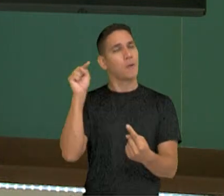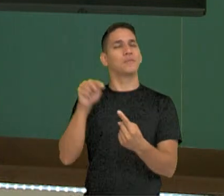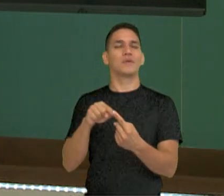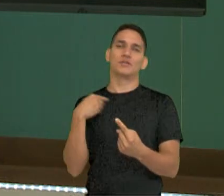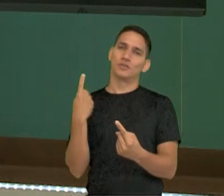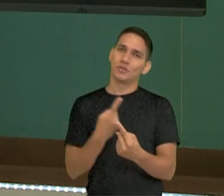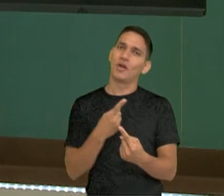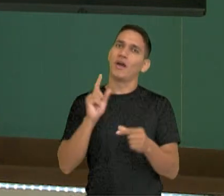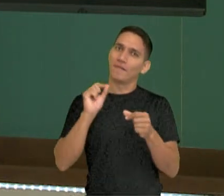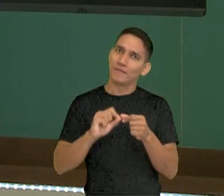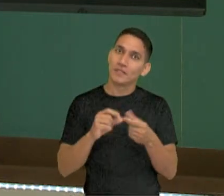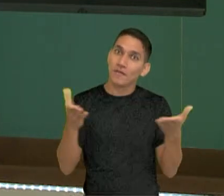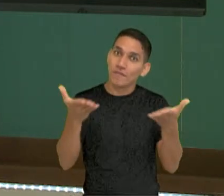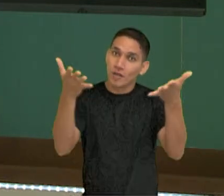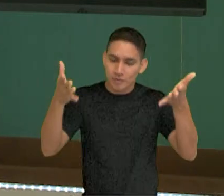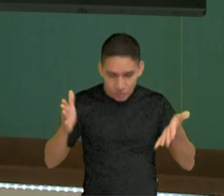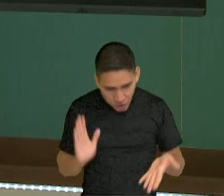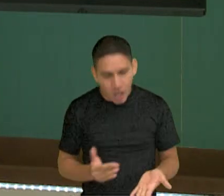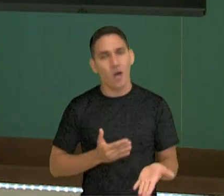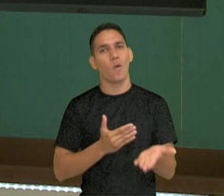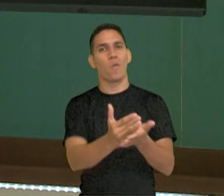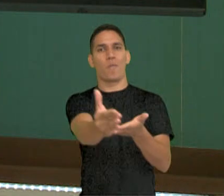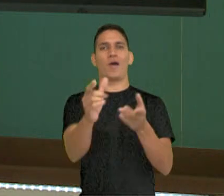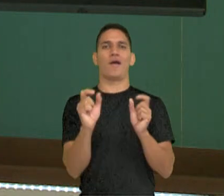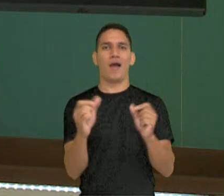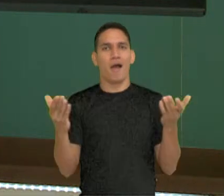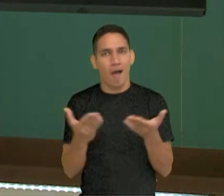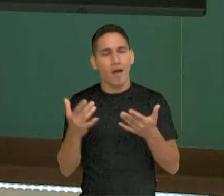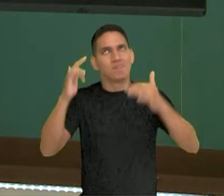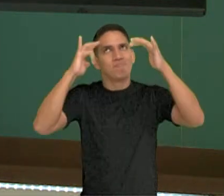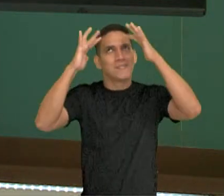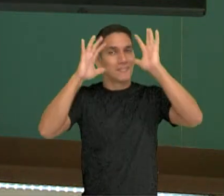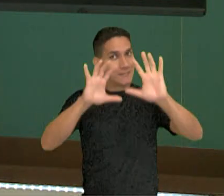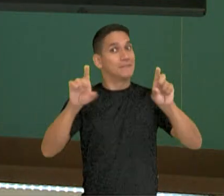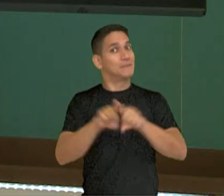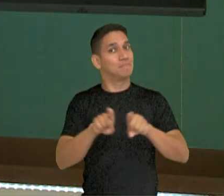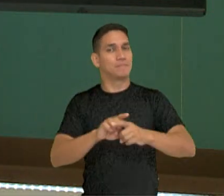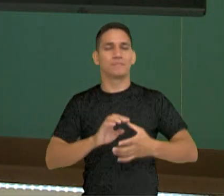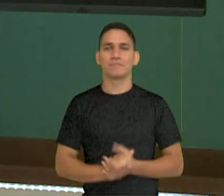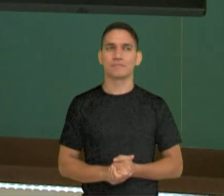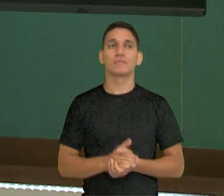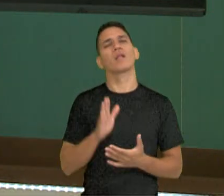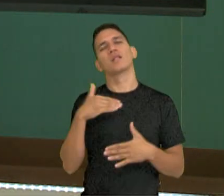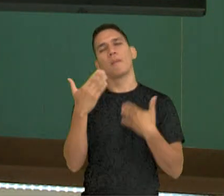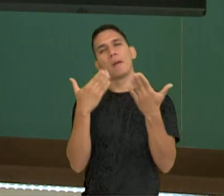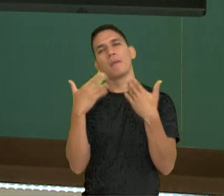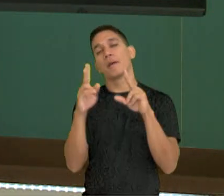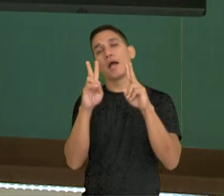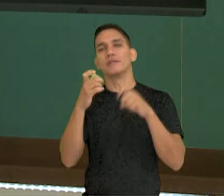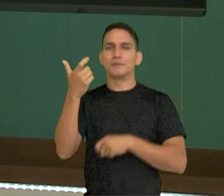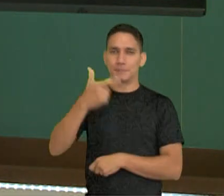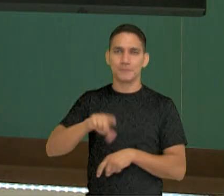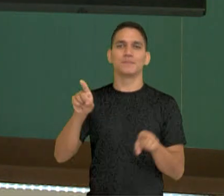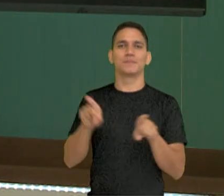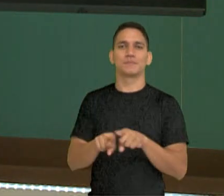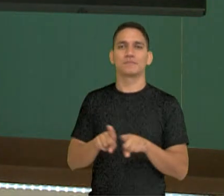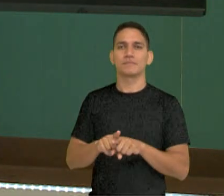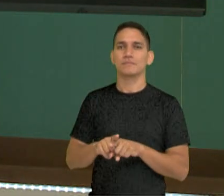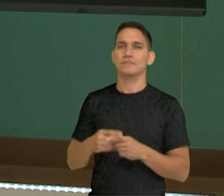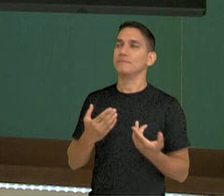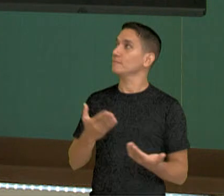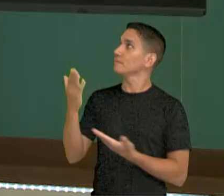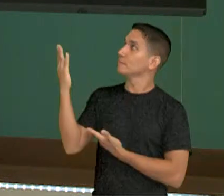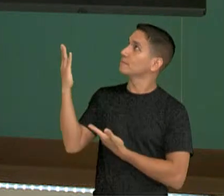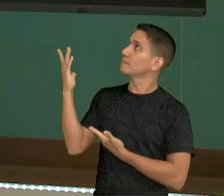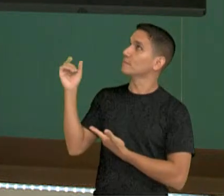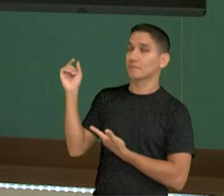aqui fazer vocês já desde já começarem a pensar. Vamos aqui conversar de novo sobre esse